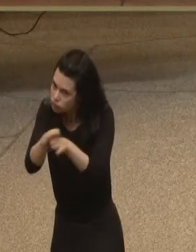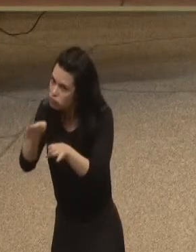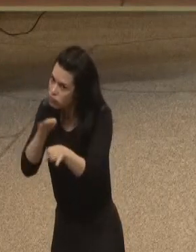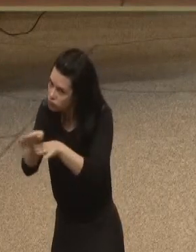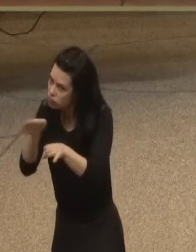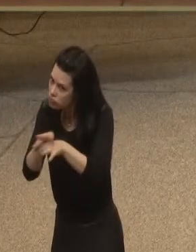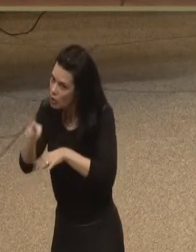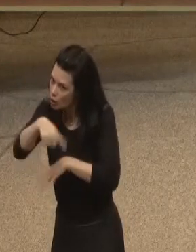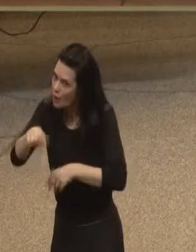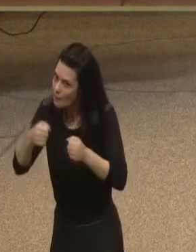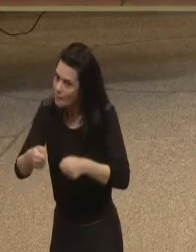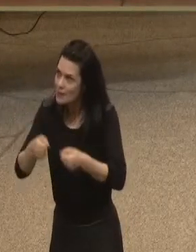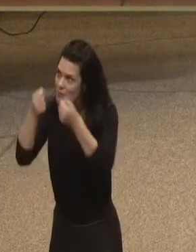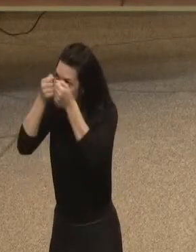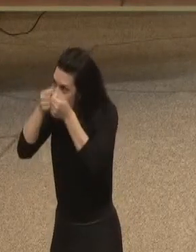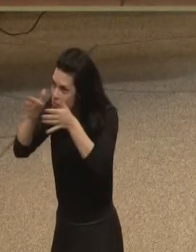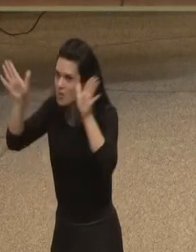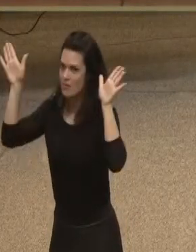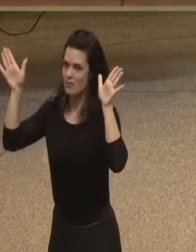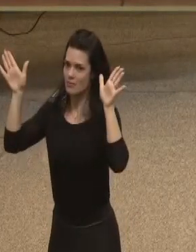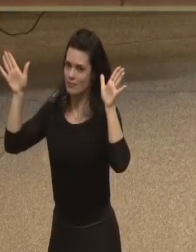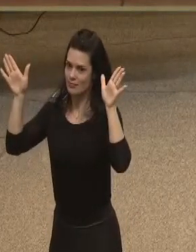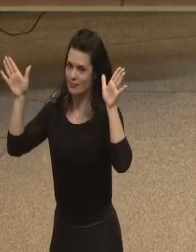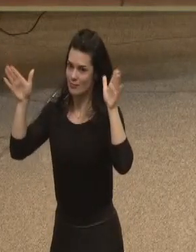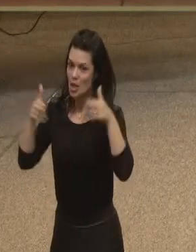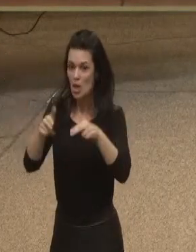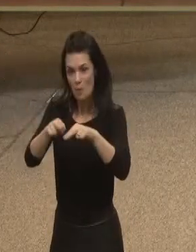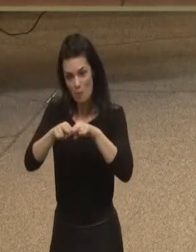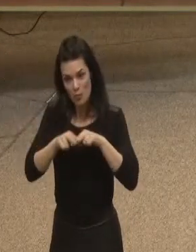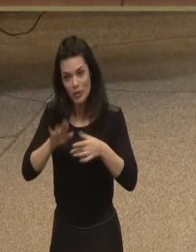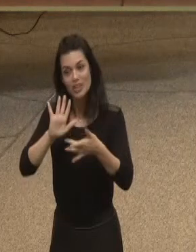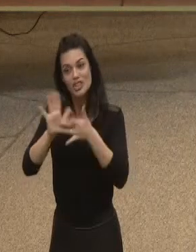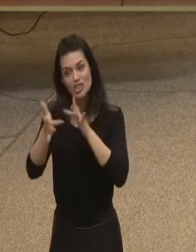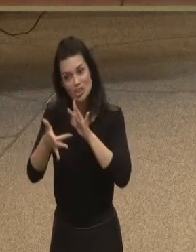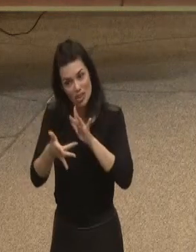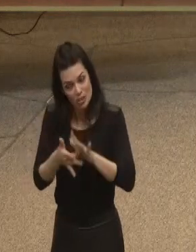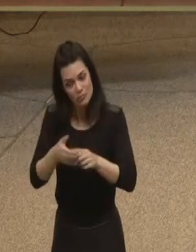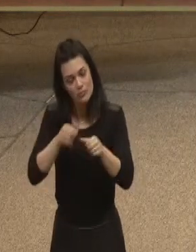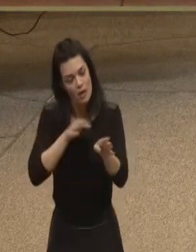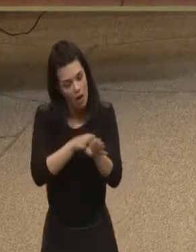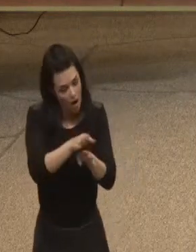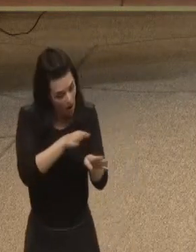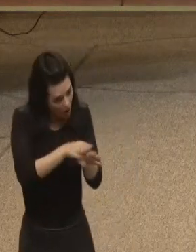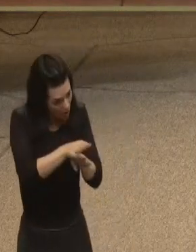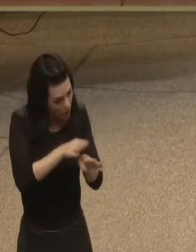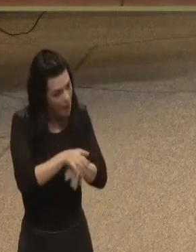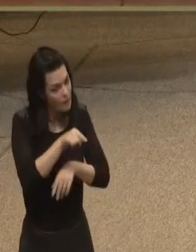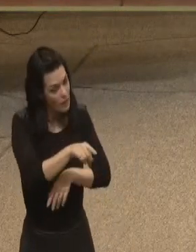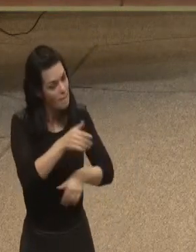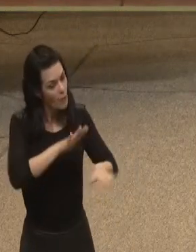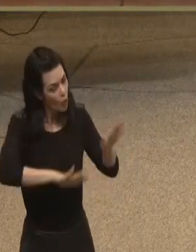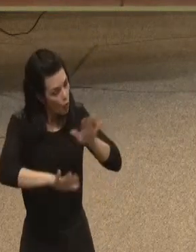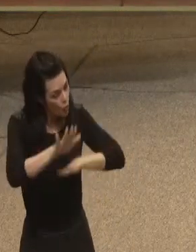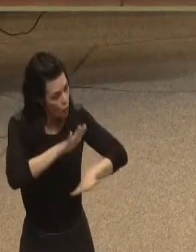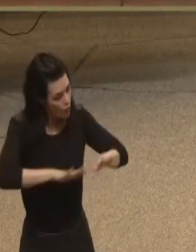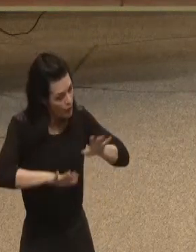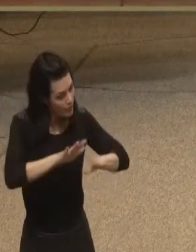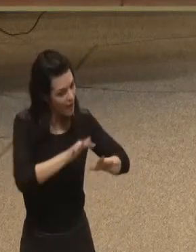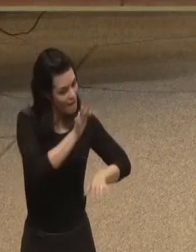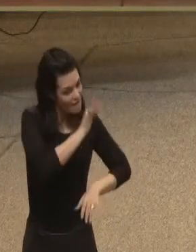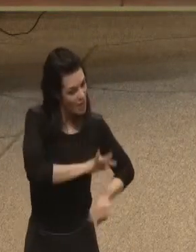discípulos: cuidado com o fermento, com o ensino, com a influência dos fariseus e